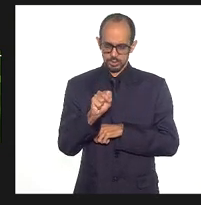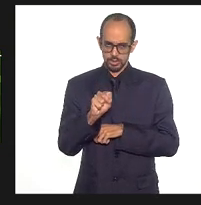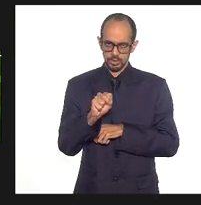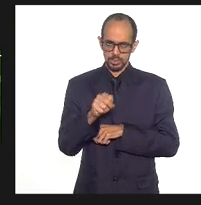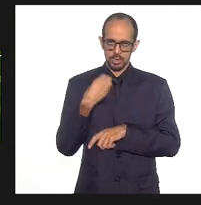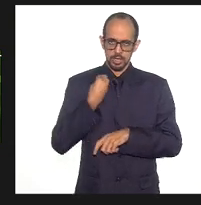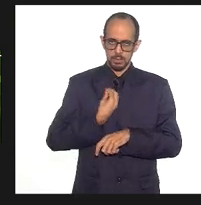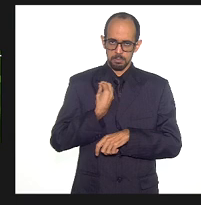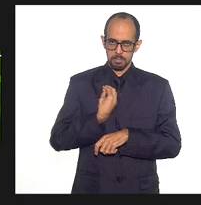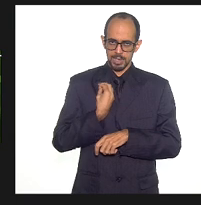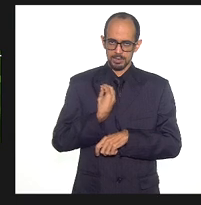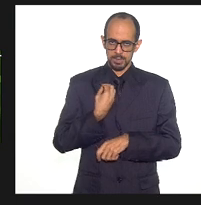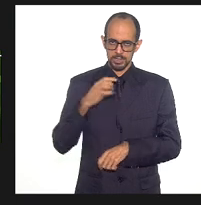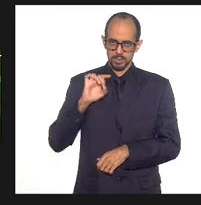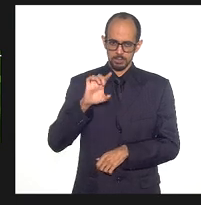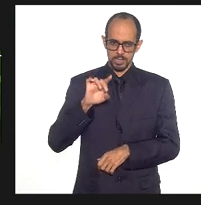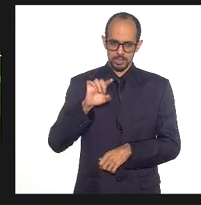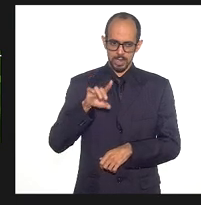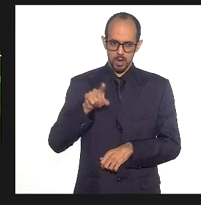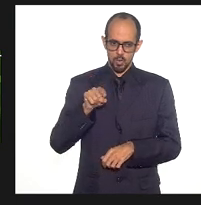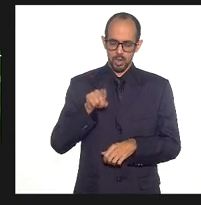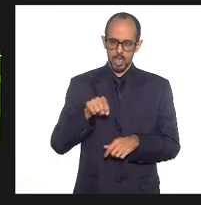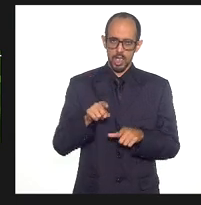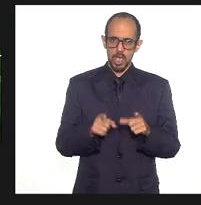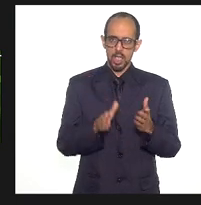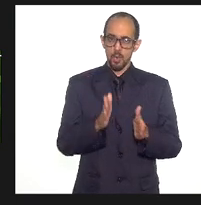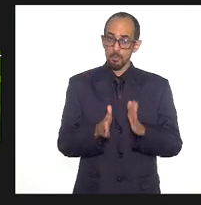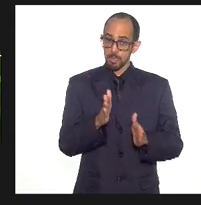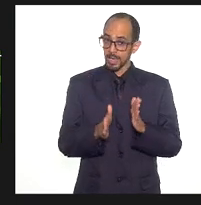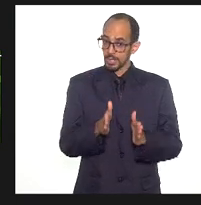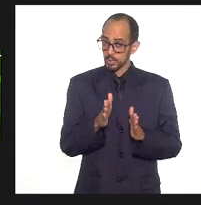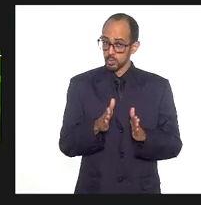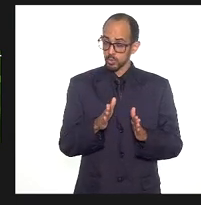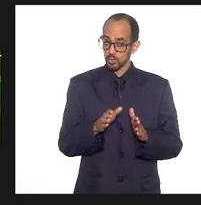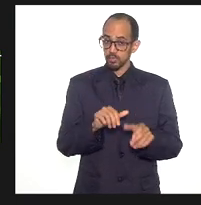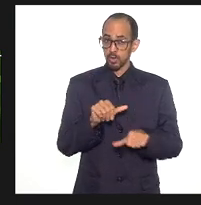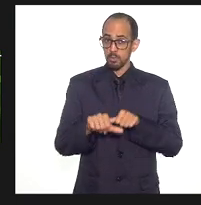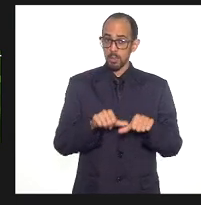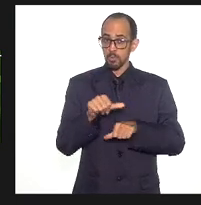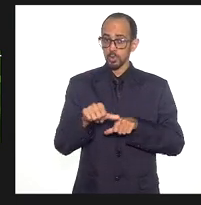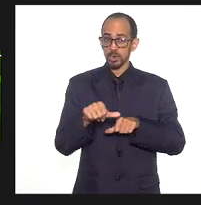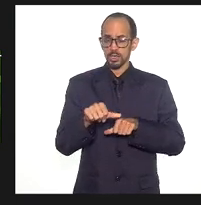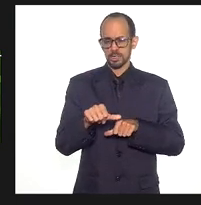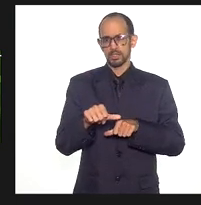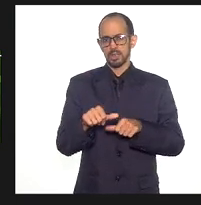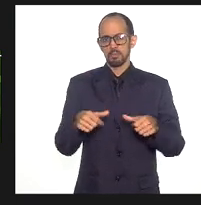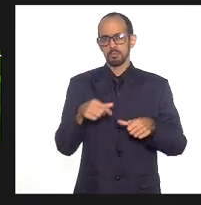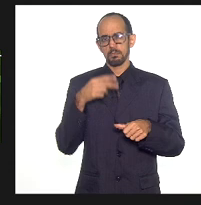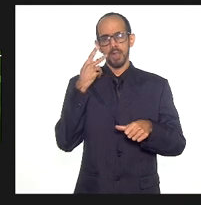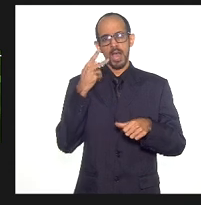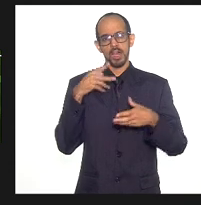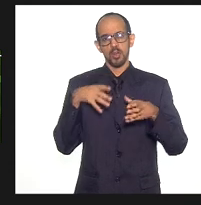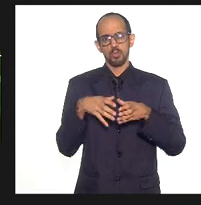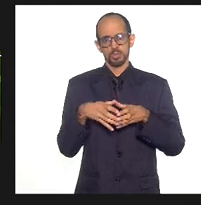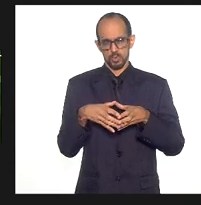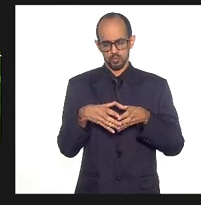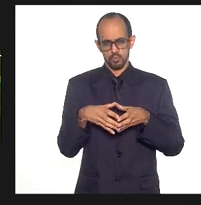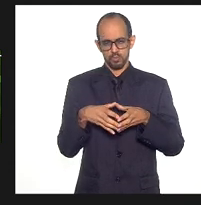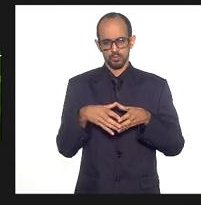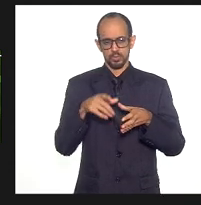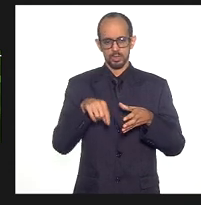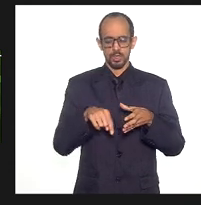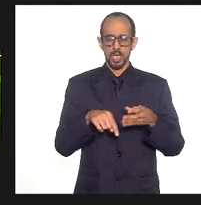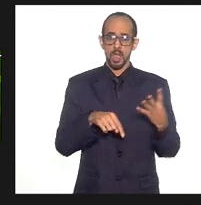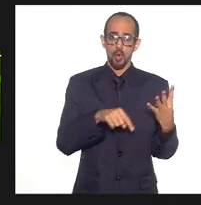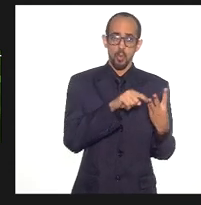período que teria sido divisor de águas ou gatilho para a comissão, Ou seja, comparar o período entre o quarto